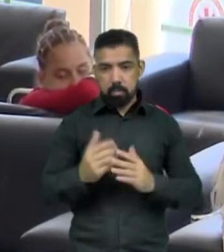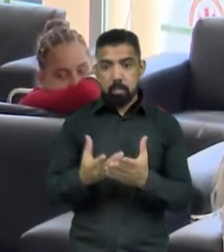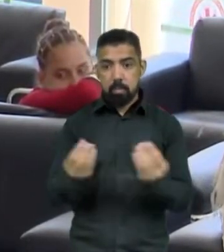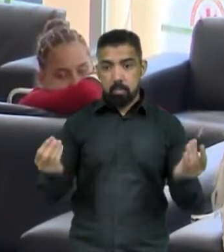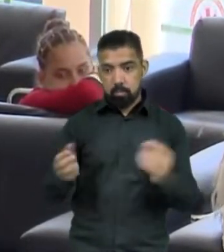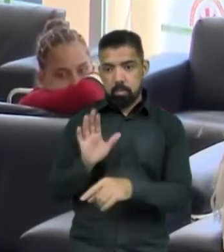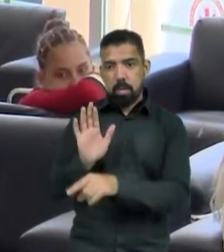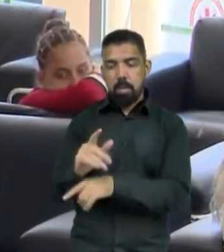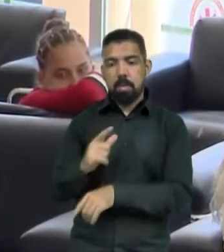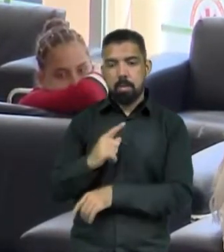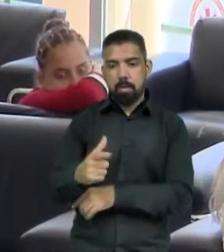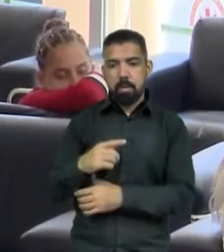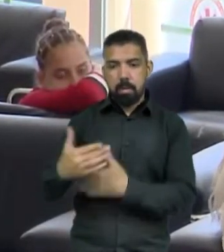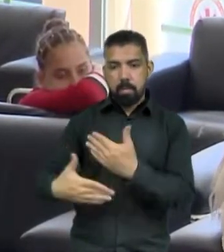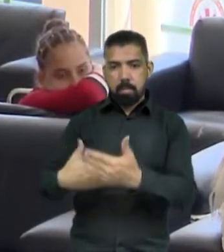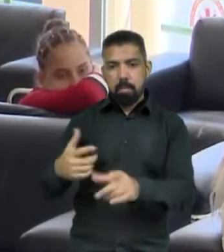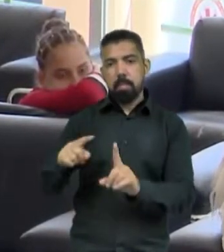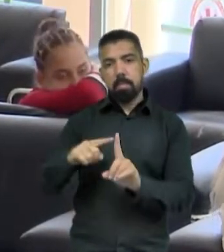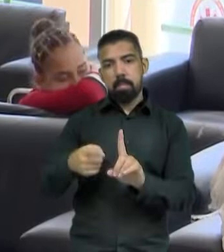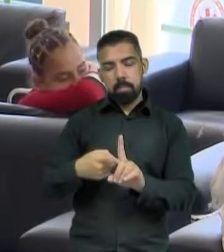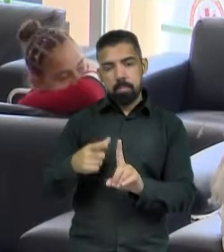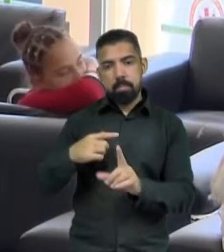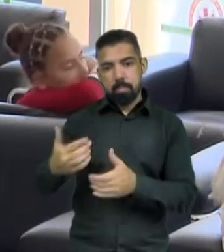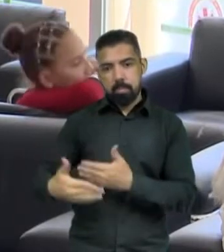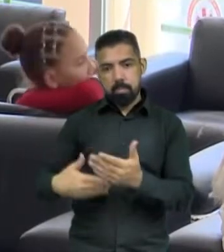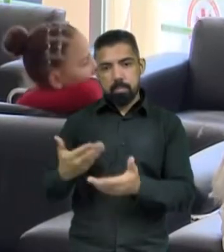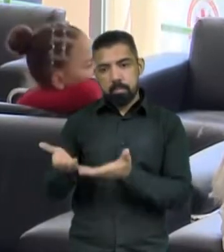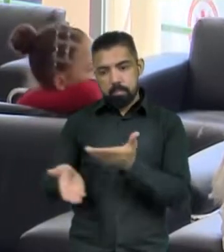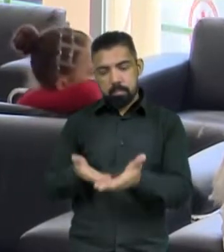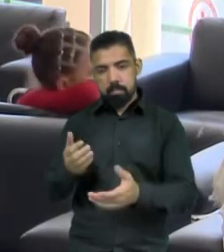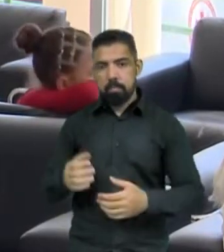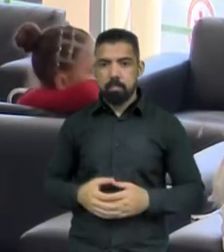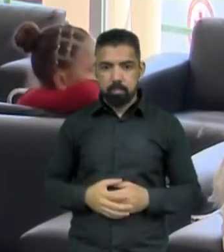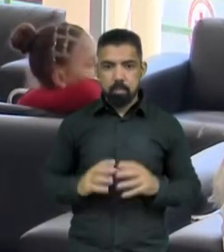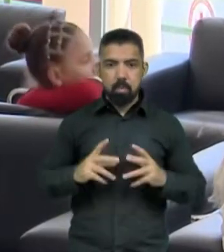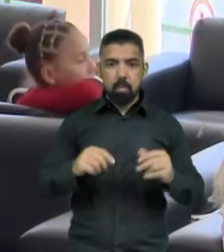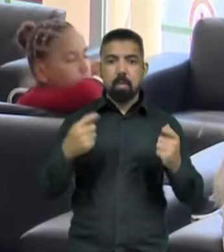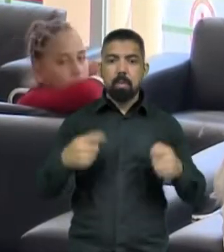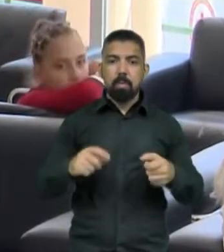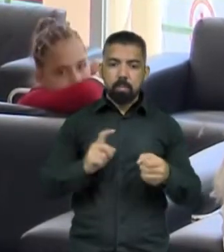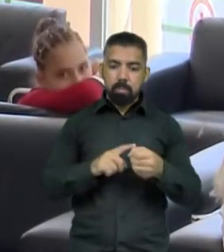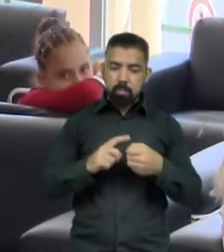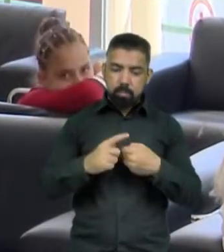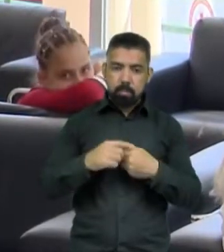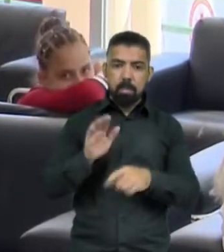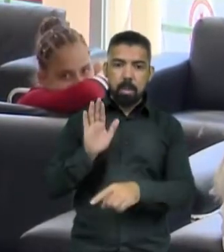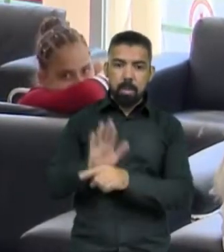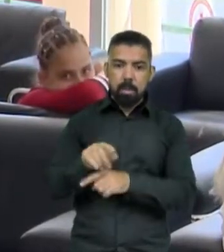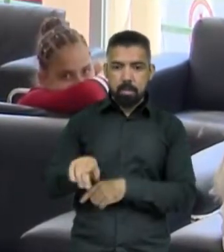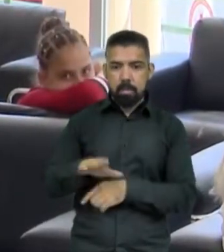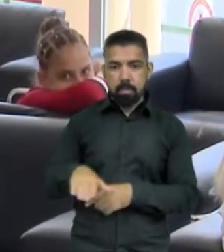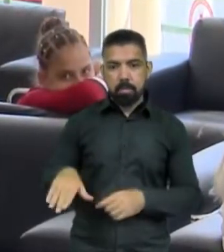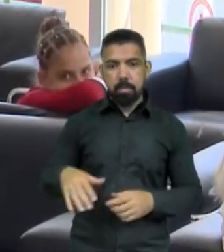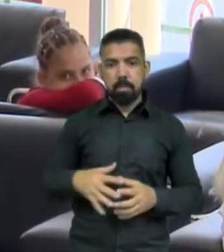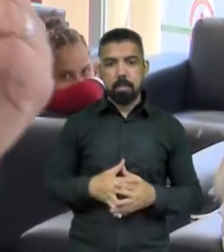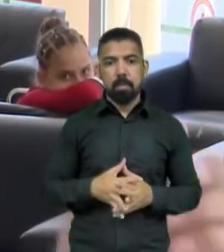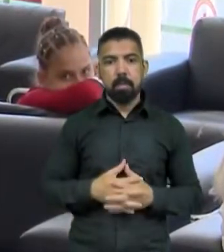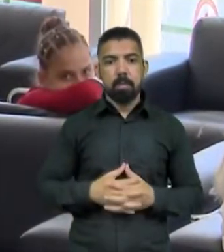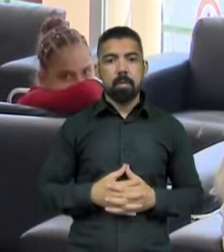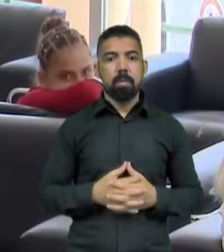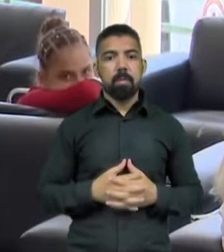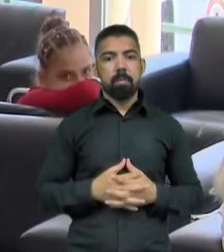psicólogo, psiquiatra, neurologista, todo mundo tem que estar envolvido no tratamento dessa criança que